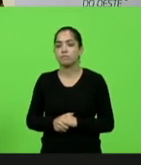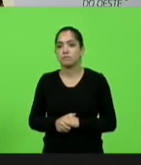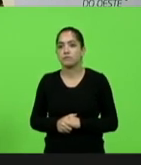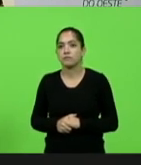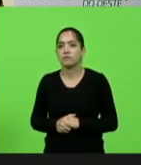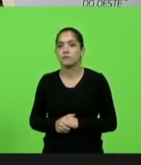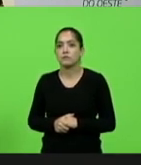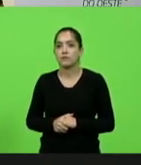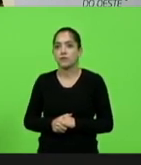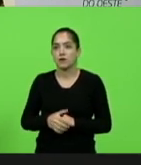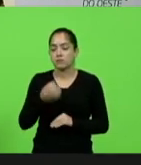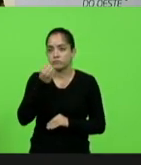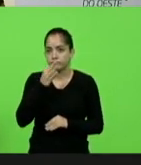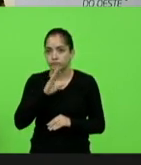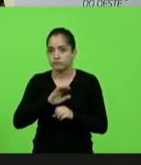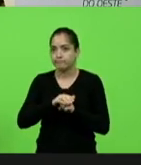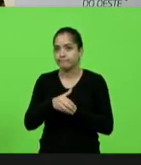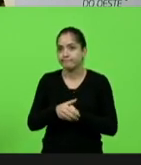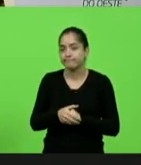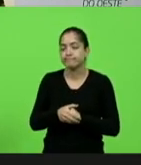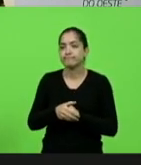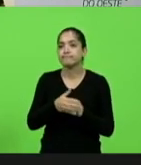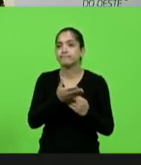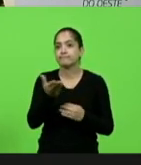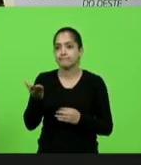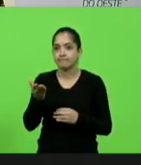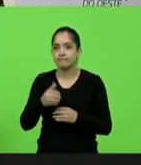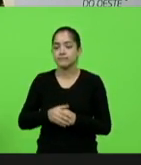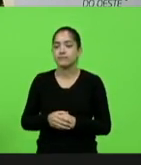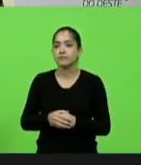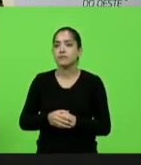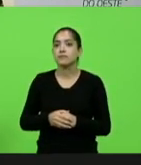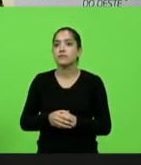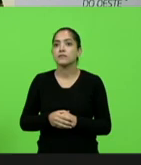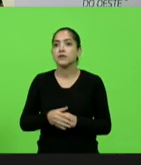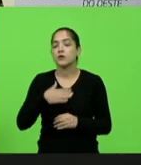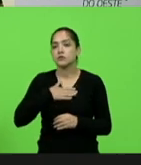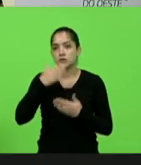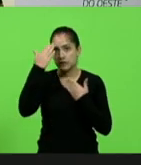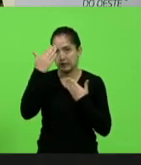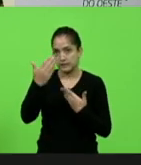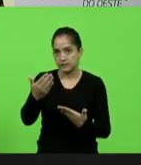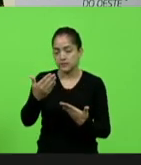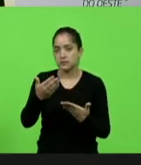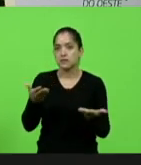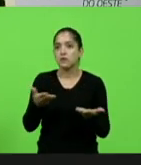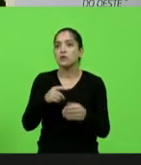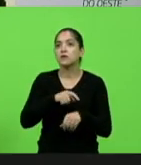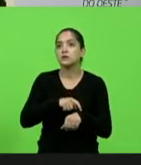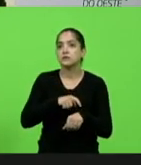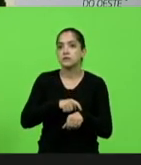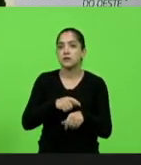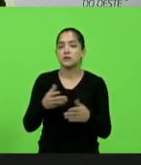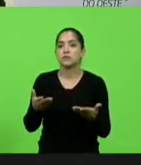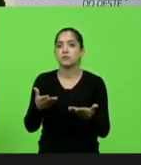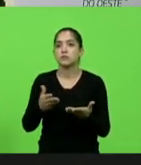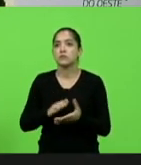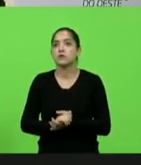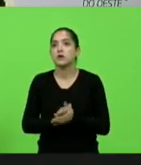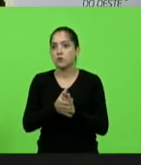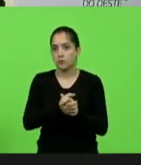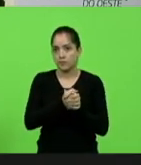Boa noite a todos. Confesso que gostaria de agradecer o espaço concedido, cumprimentar o